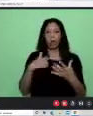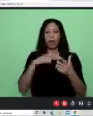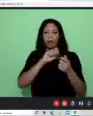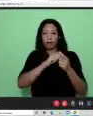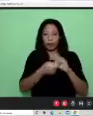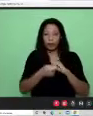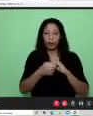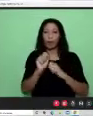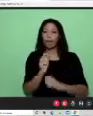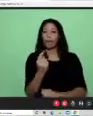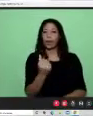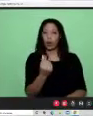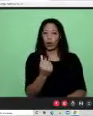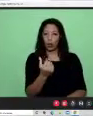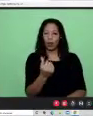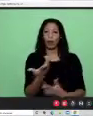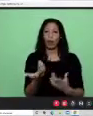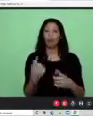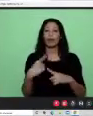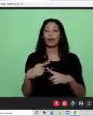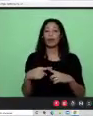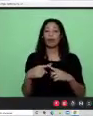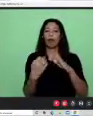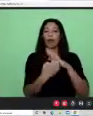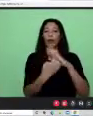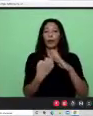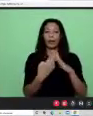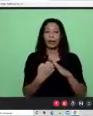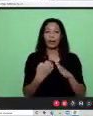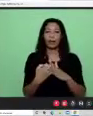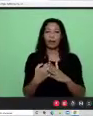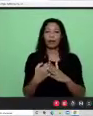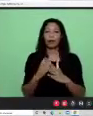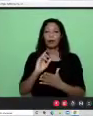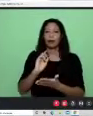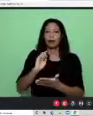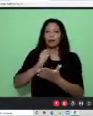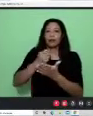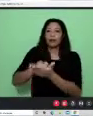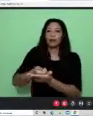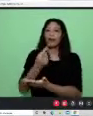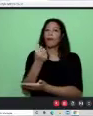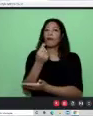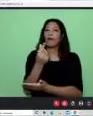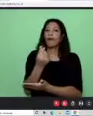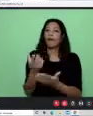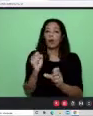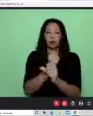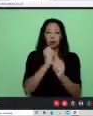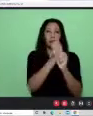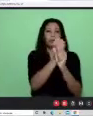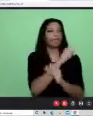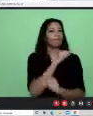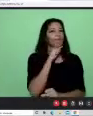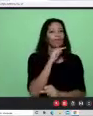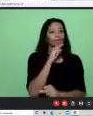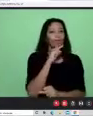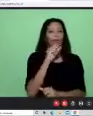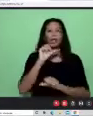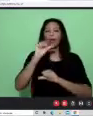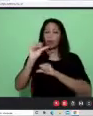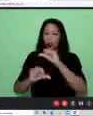aquele, porque as empresas não têm condições de cumprir com aquela obra, mudaram o formato de